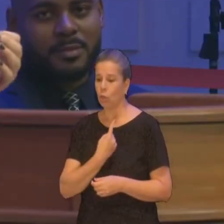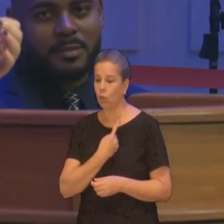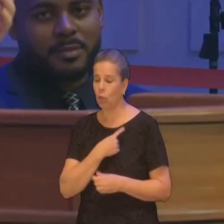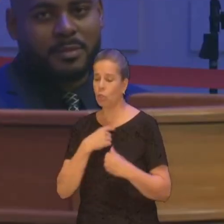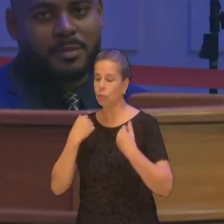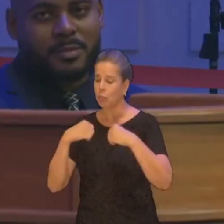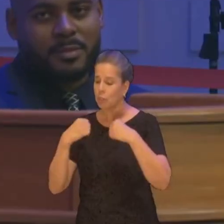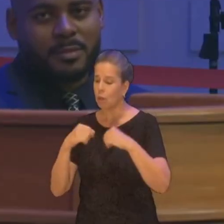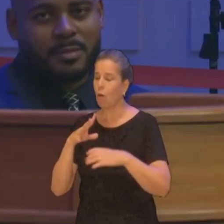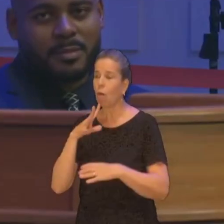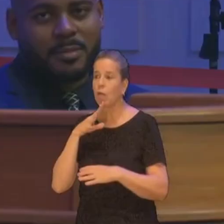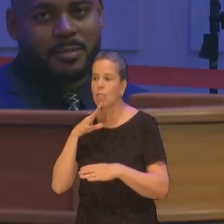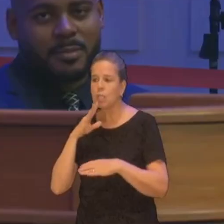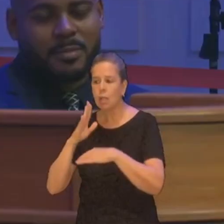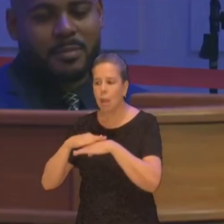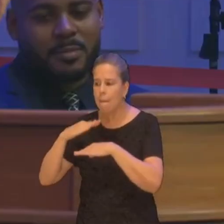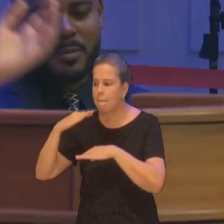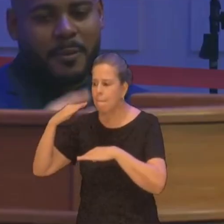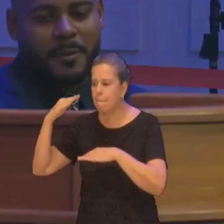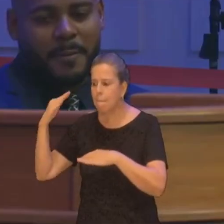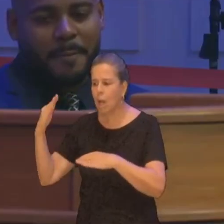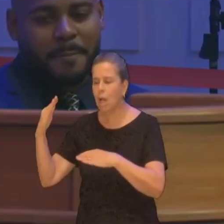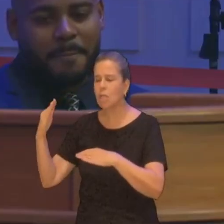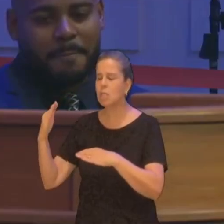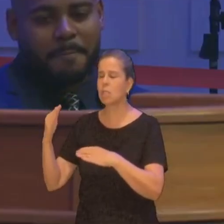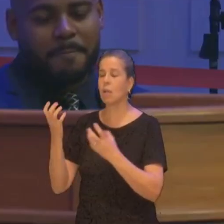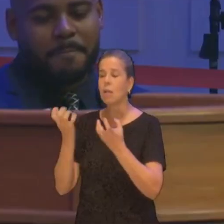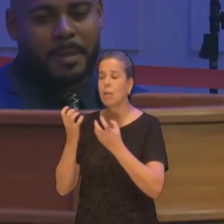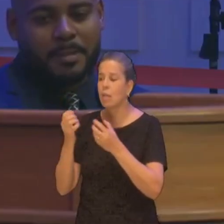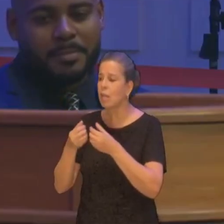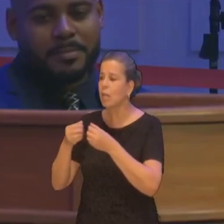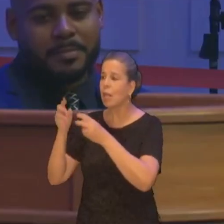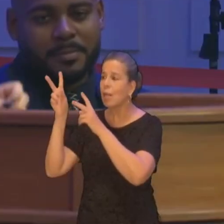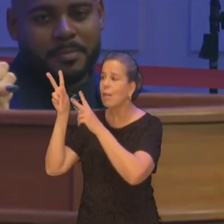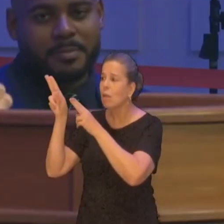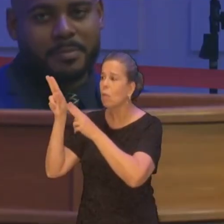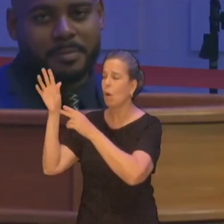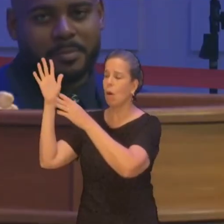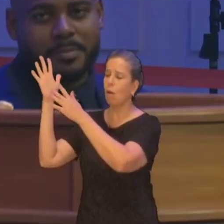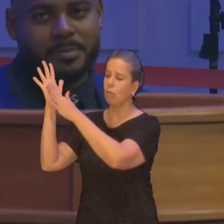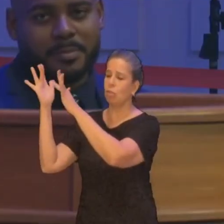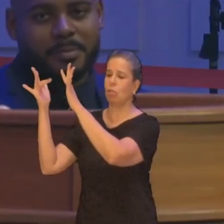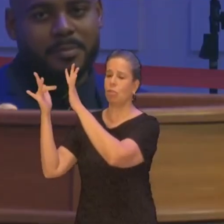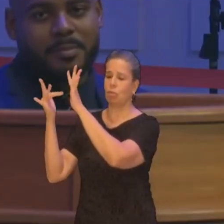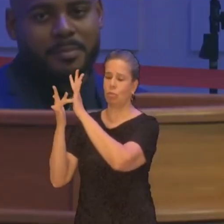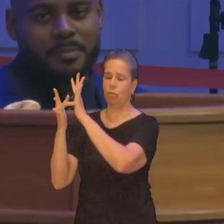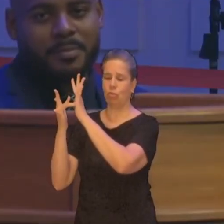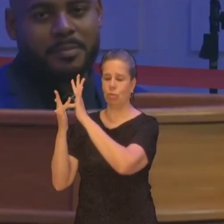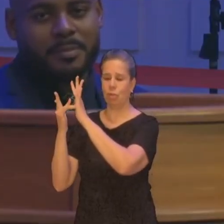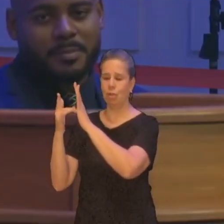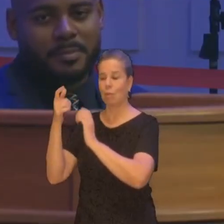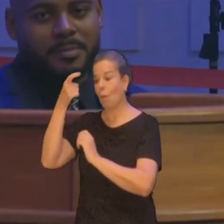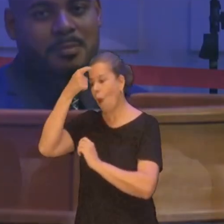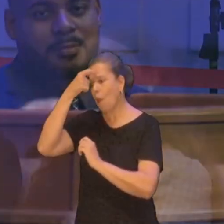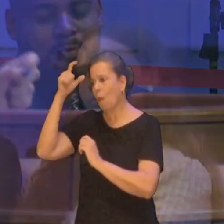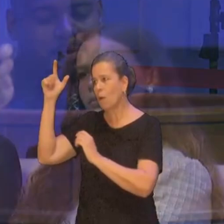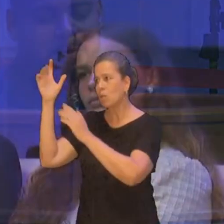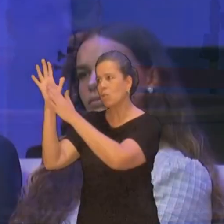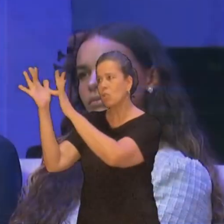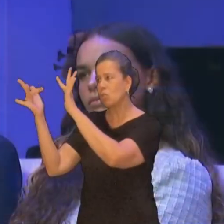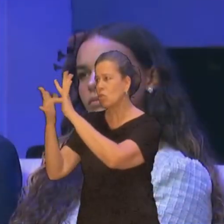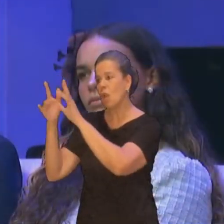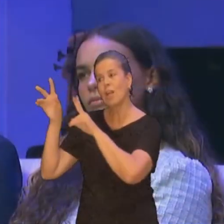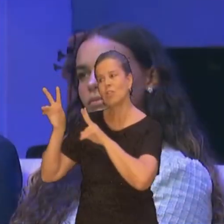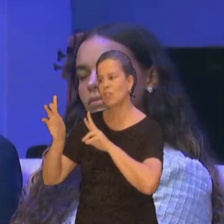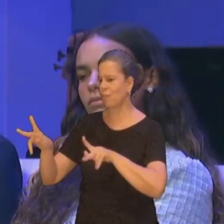vez mais e cada vez mais nos parecer com Cristo. E a lógica de Cristo, ela é muito diferente da lógica humana. A